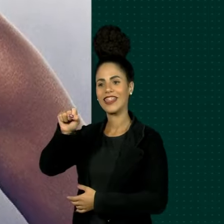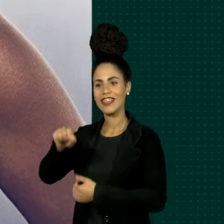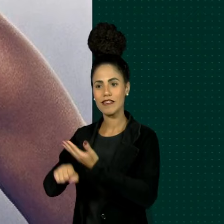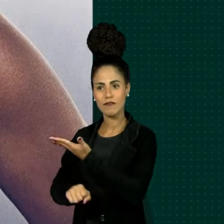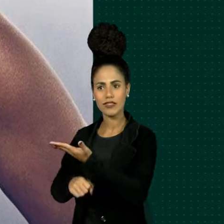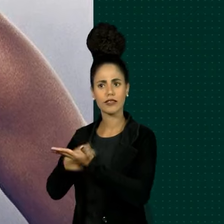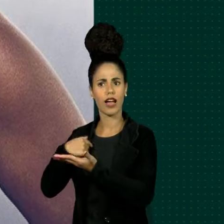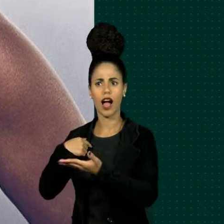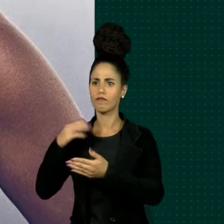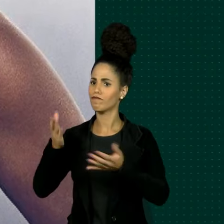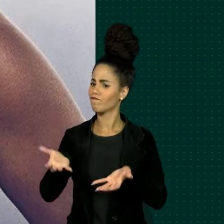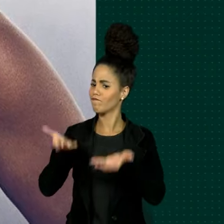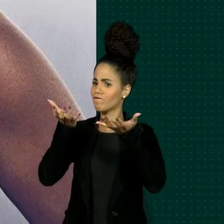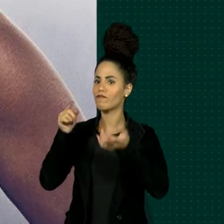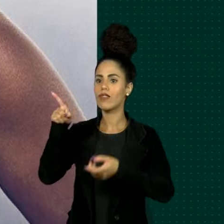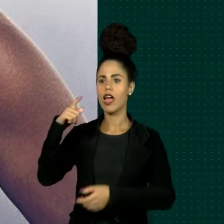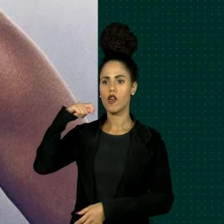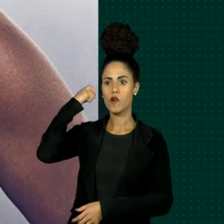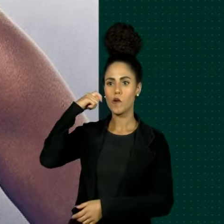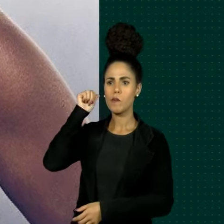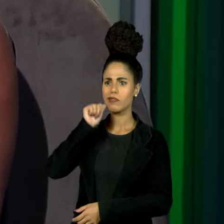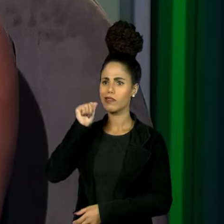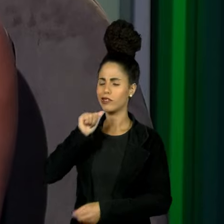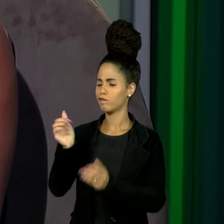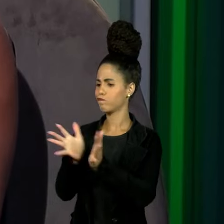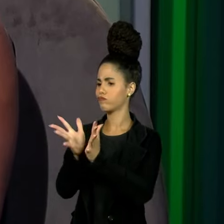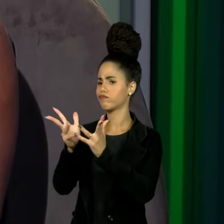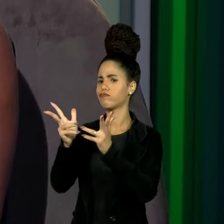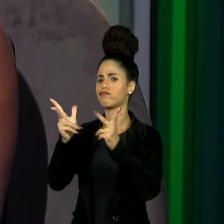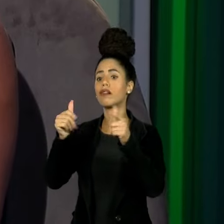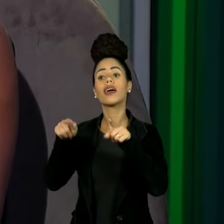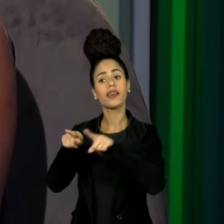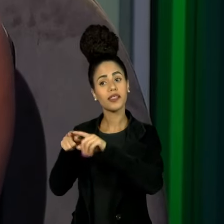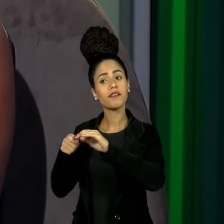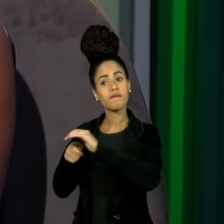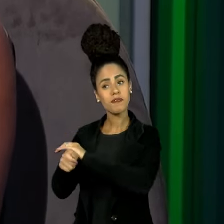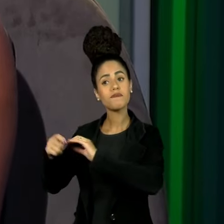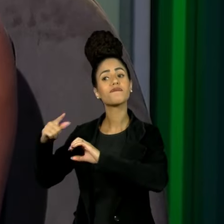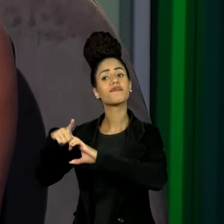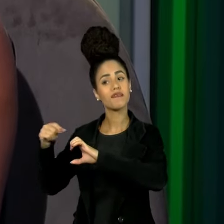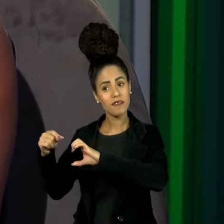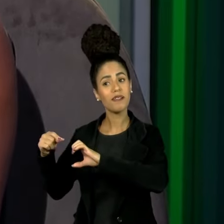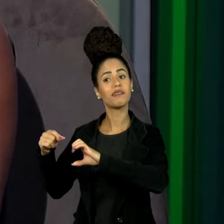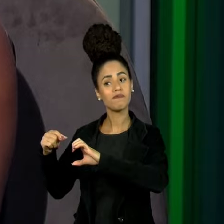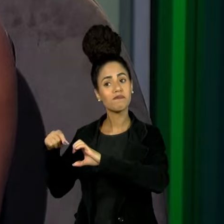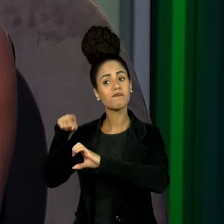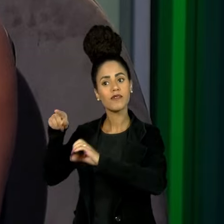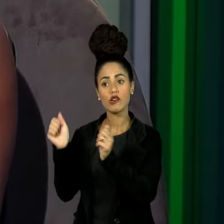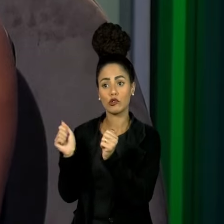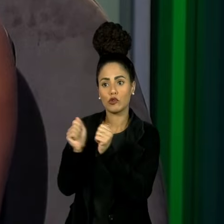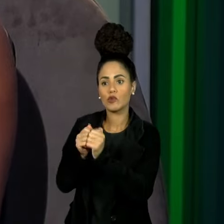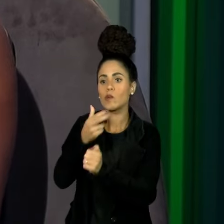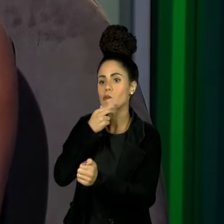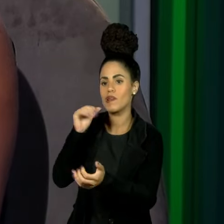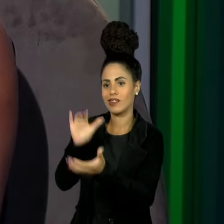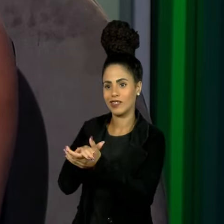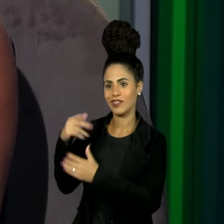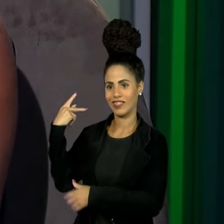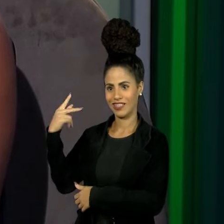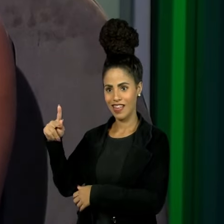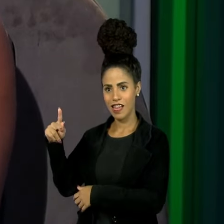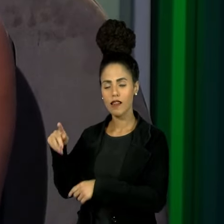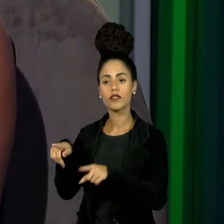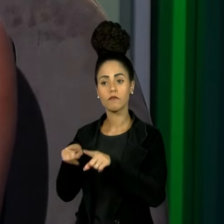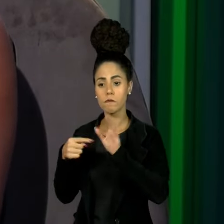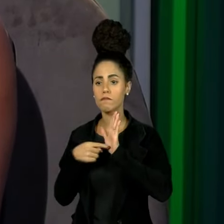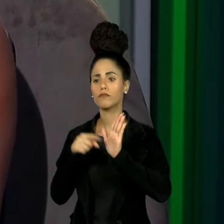super em alta, uma atriz multitalentosa e empreendedora, né, também junto com seu esposo, inclusive. Ela